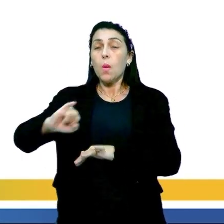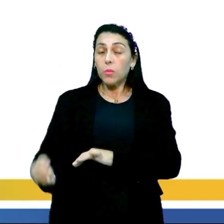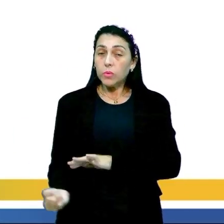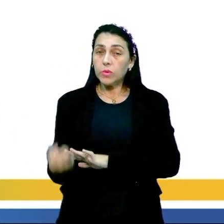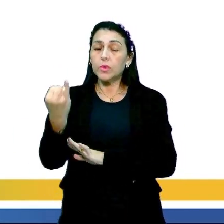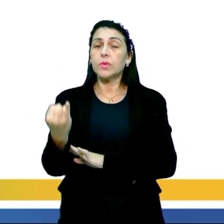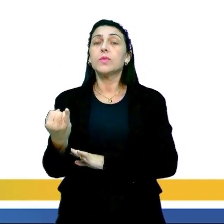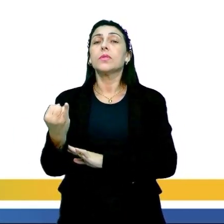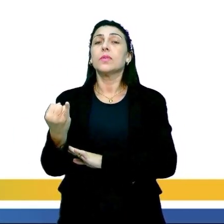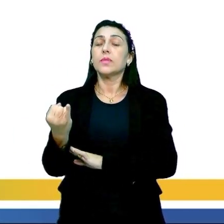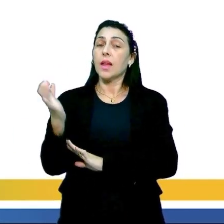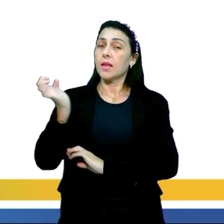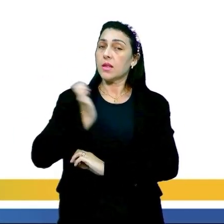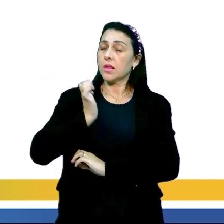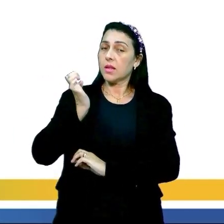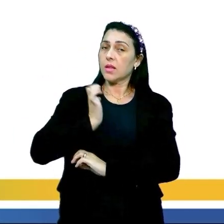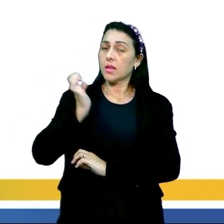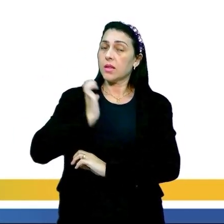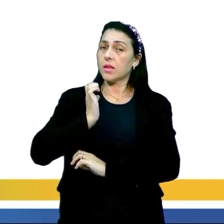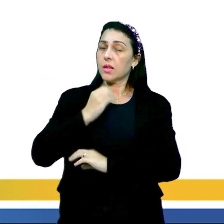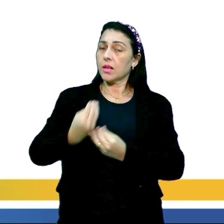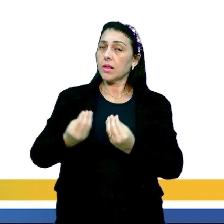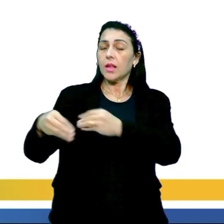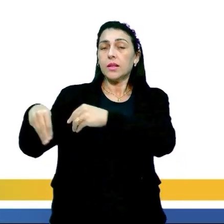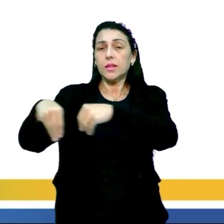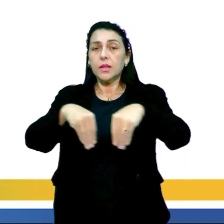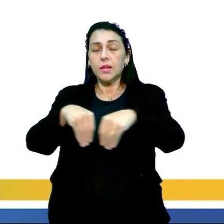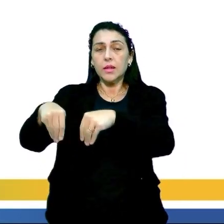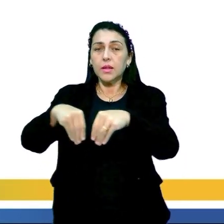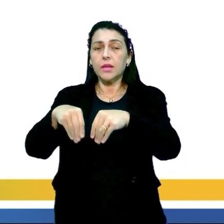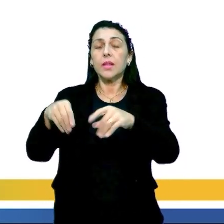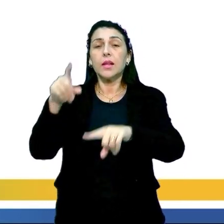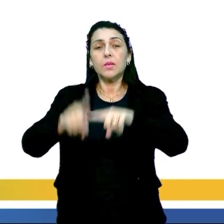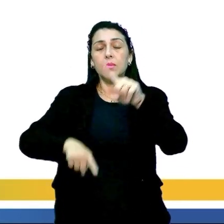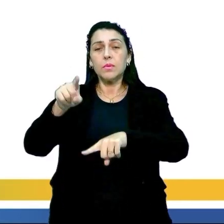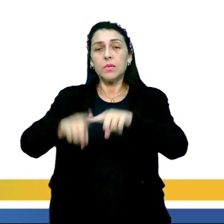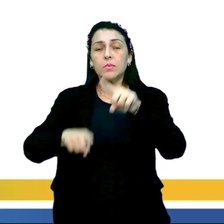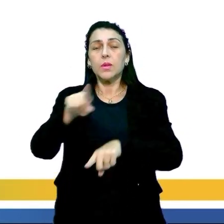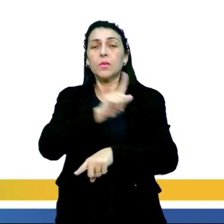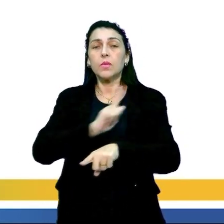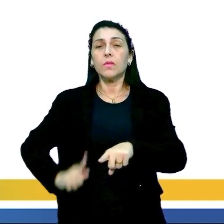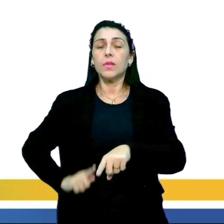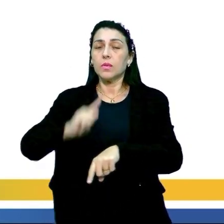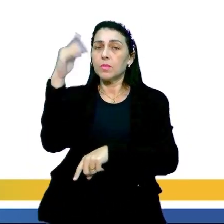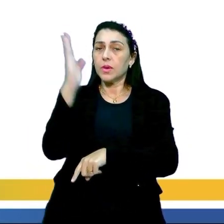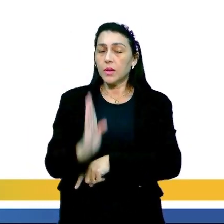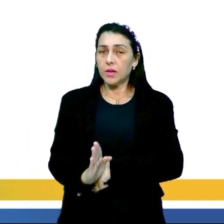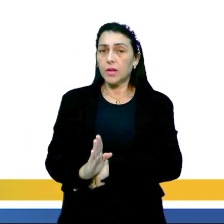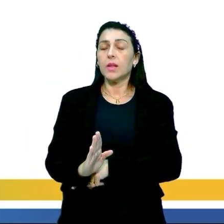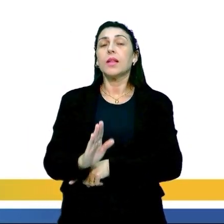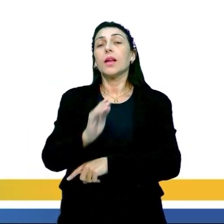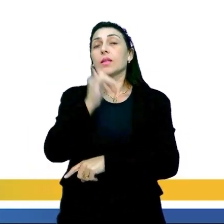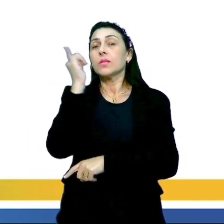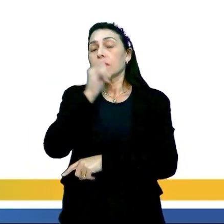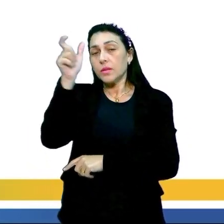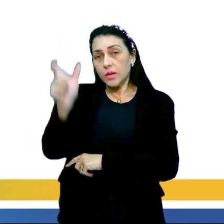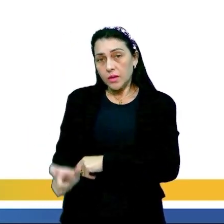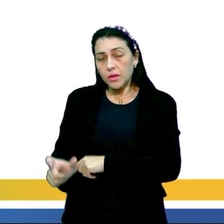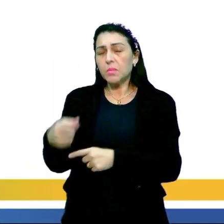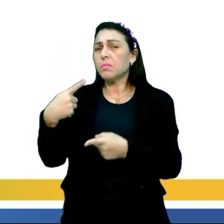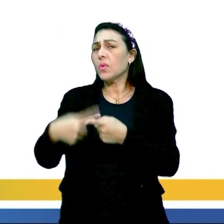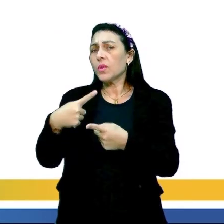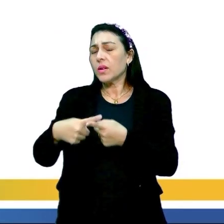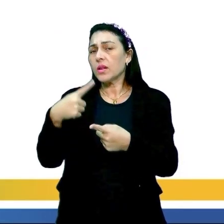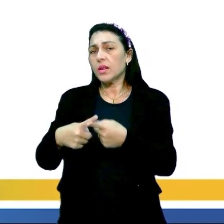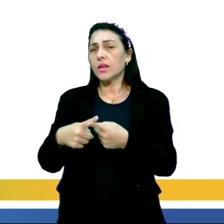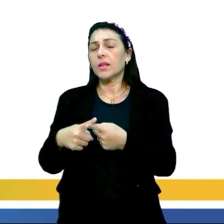oportunidades, abundância, riqueza e oferta de terras e ferramentas pelo governo brasileiro aos italianos. Porque,